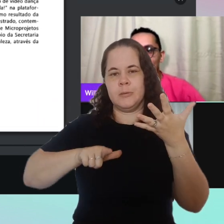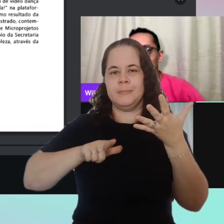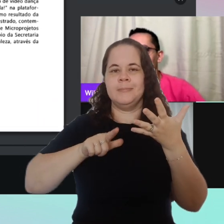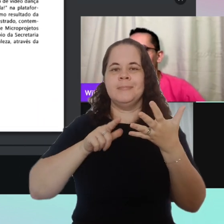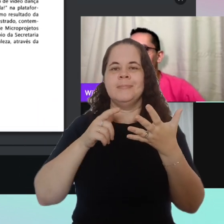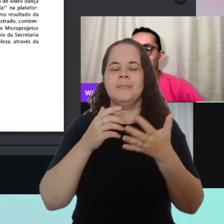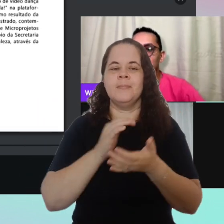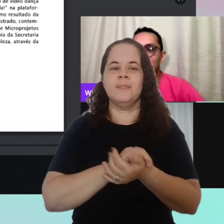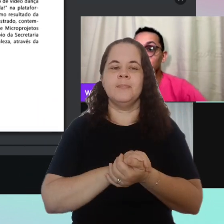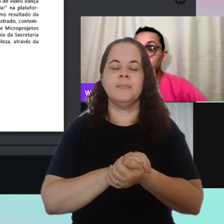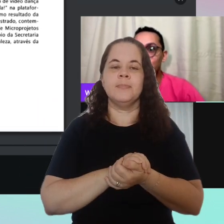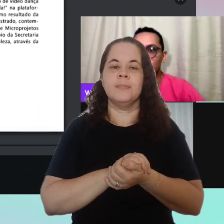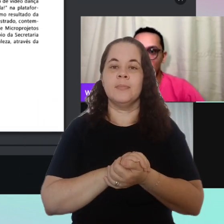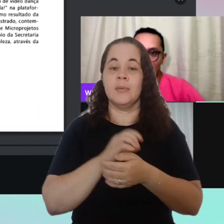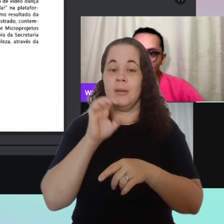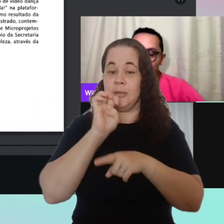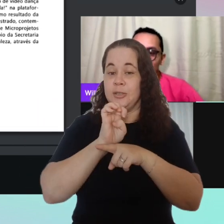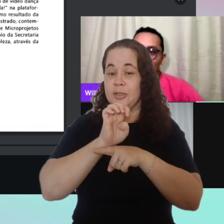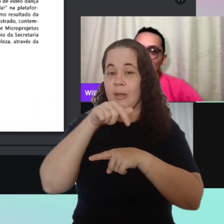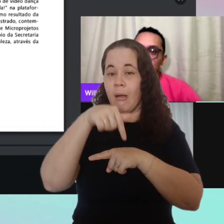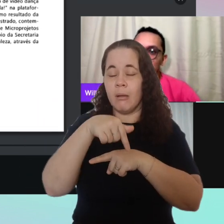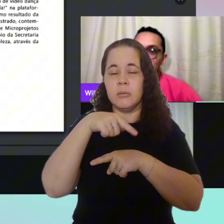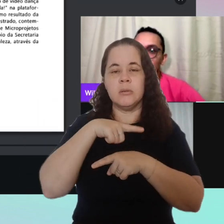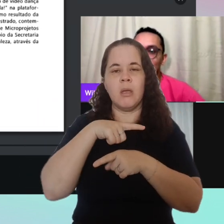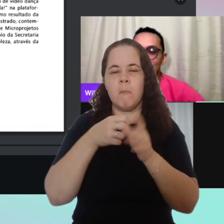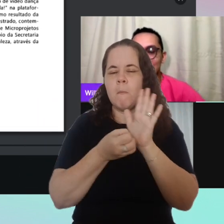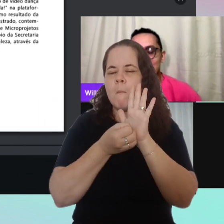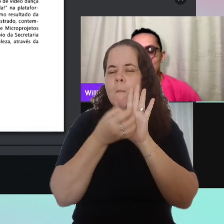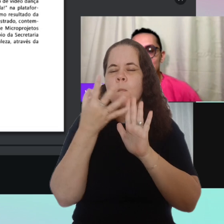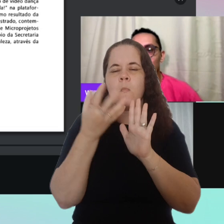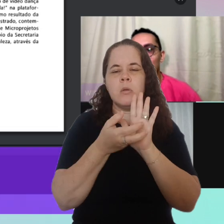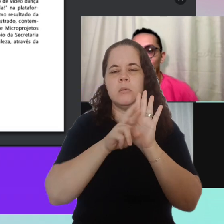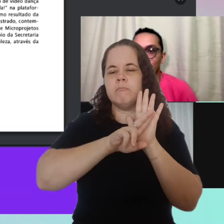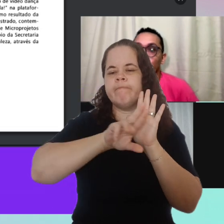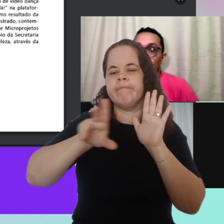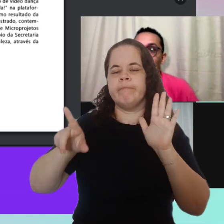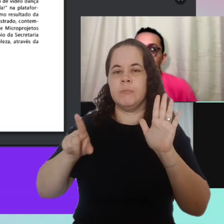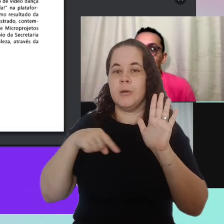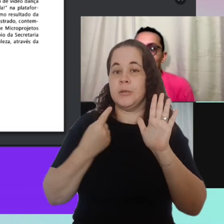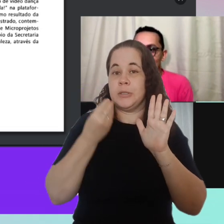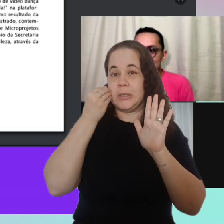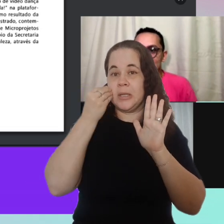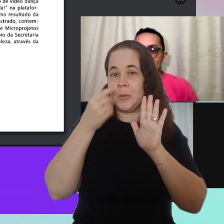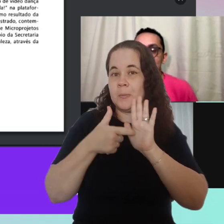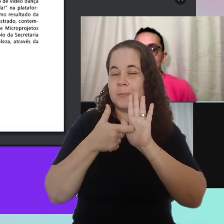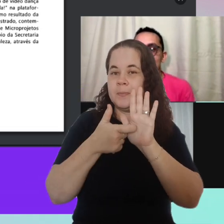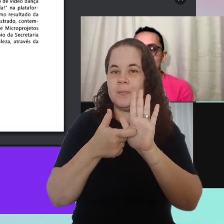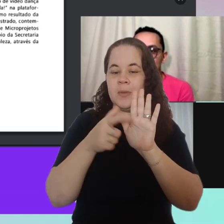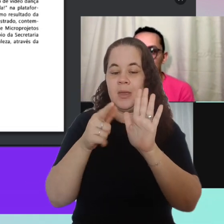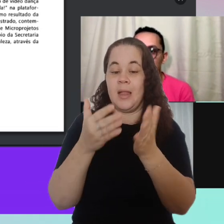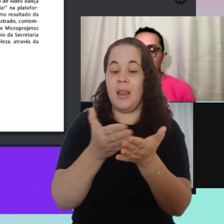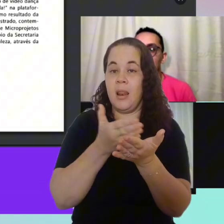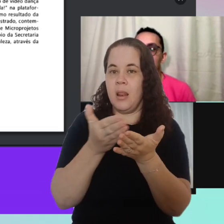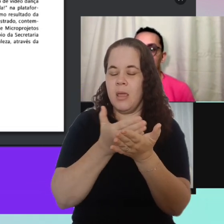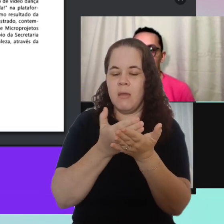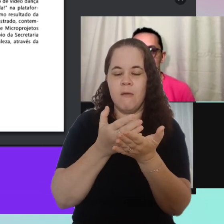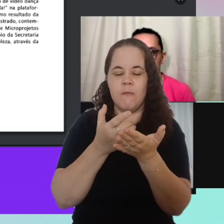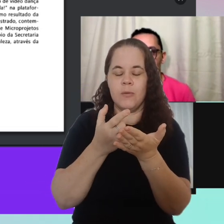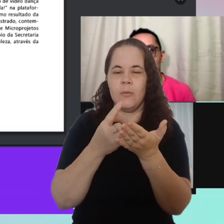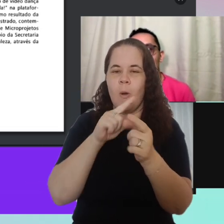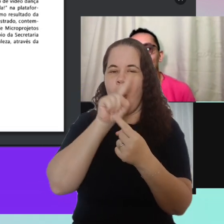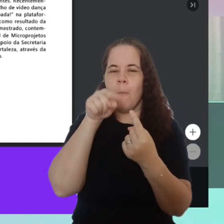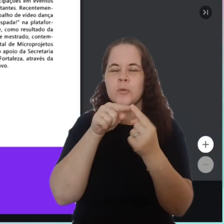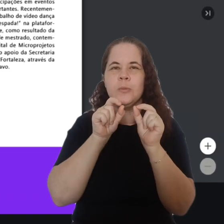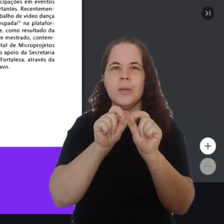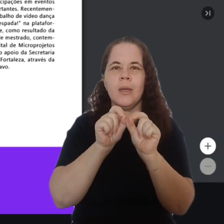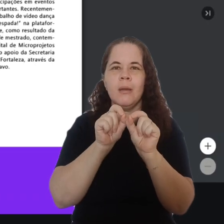diversidade também, é um estado muito plural. A gente tentou também trazer esse olhar. O livro nasce, né, desse desejo de fazer